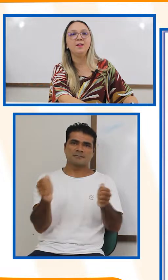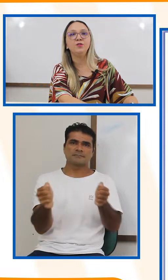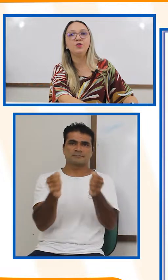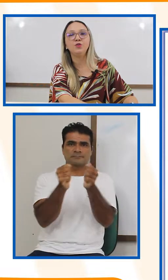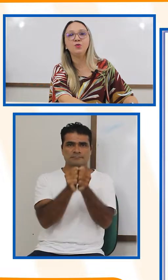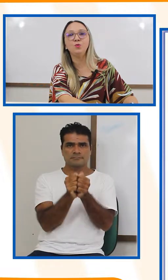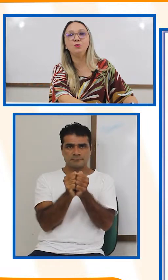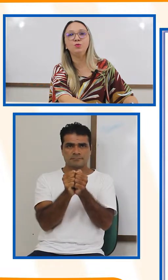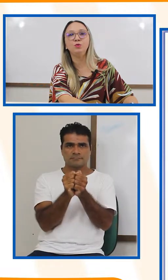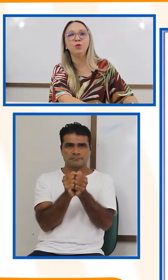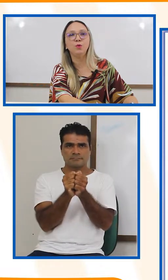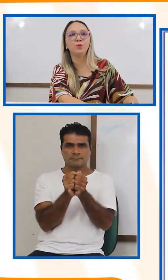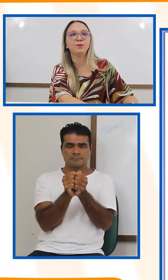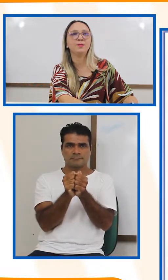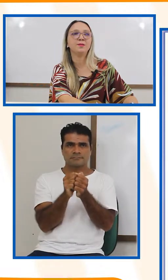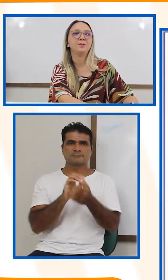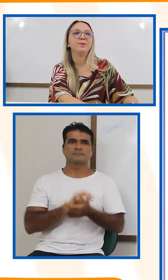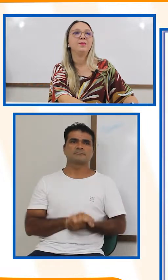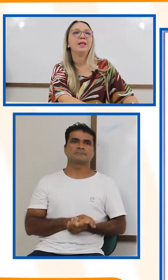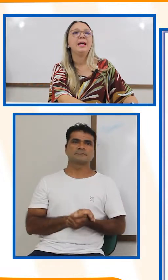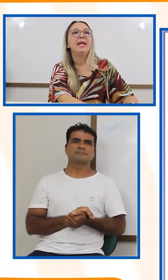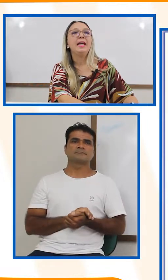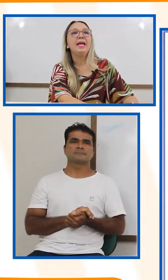jantarem juntos.